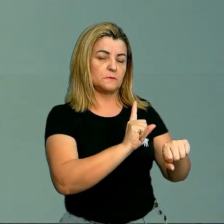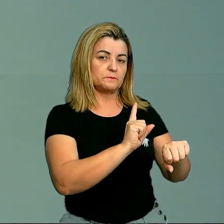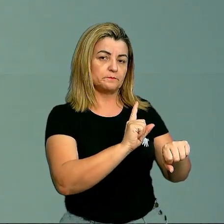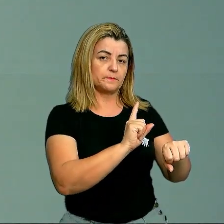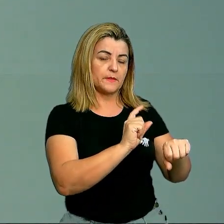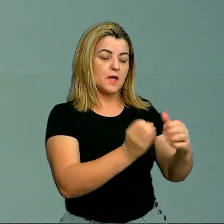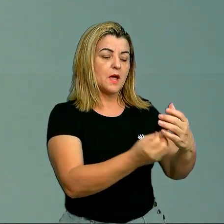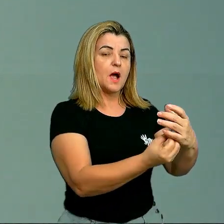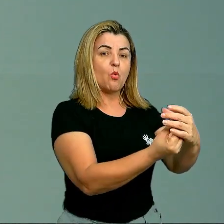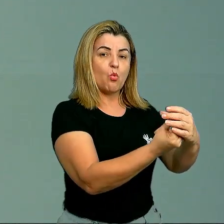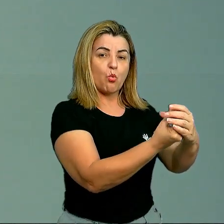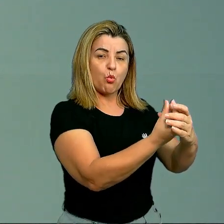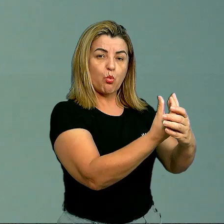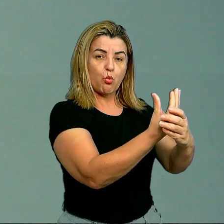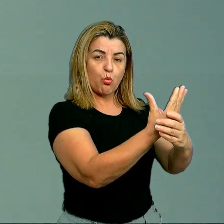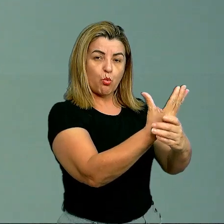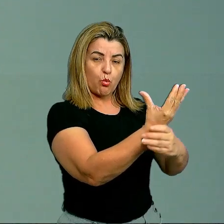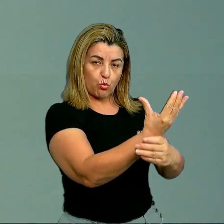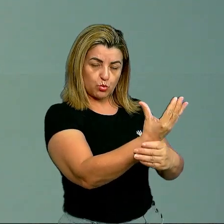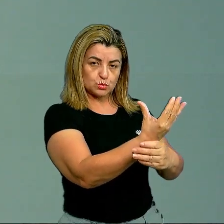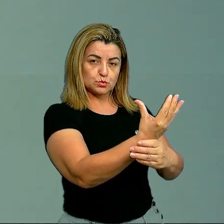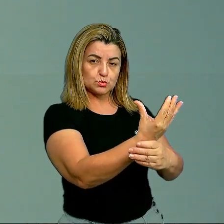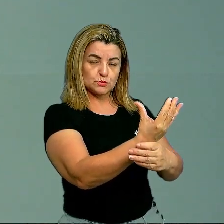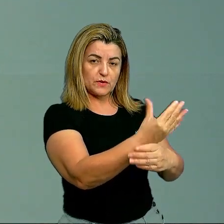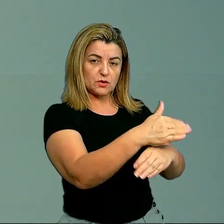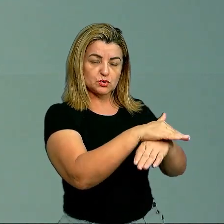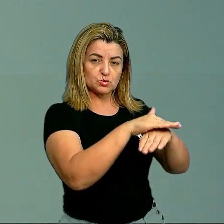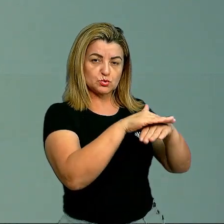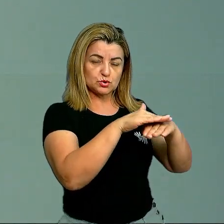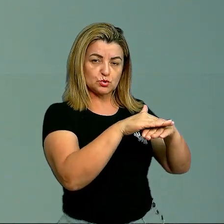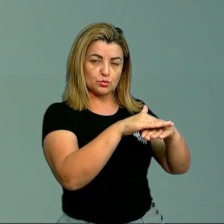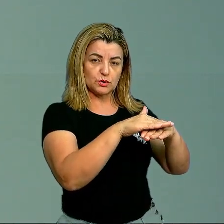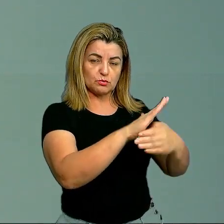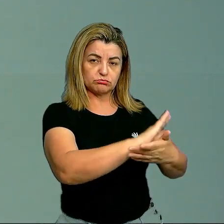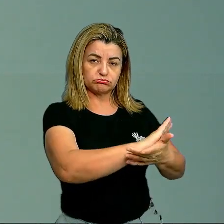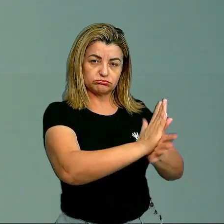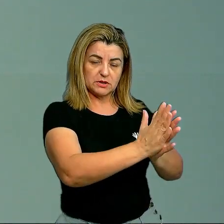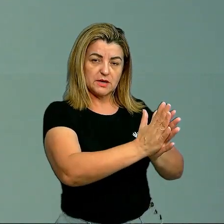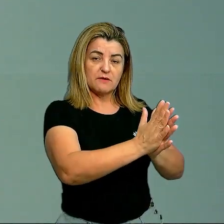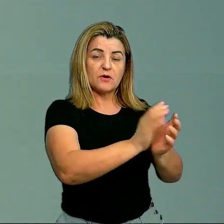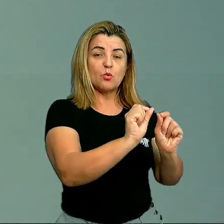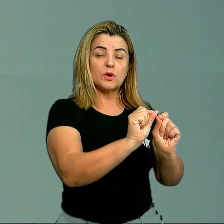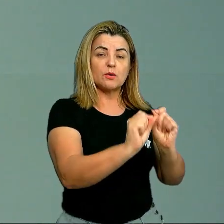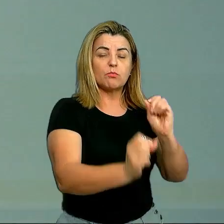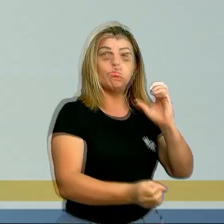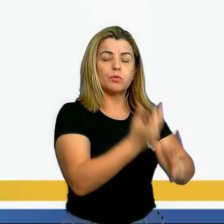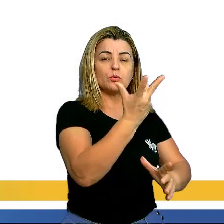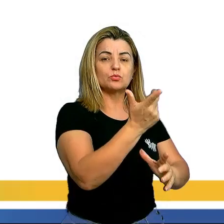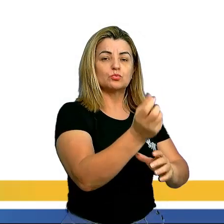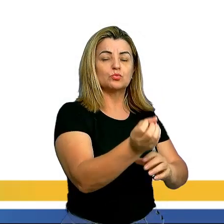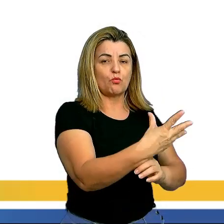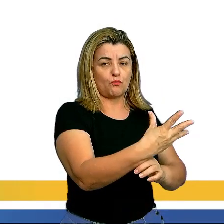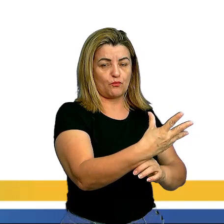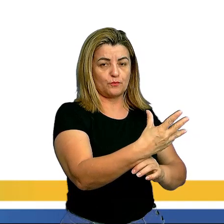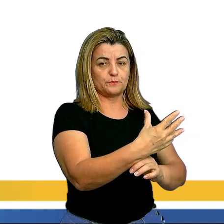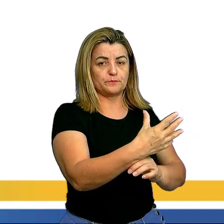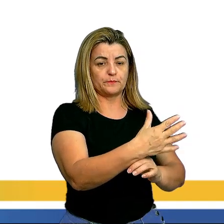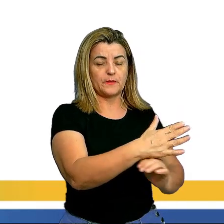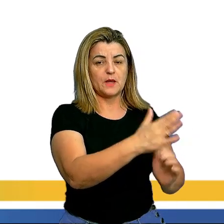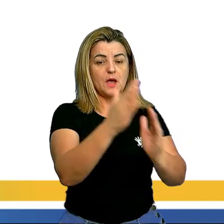a origem, se acaba se extinguindo e gerando aí uma nova espécie. No caso aqui